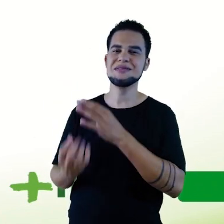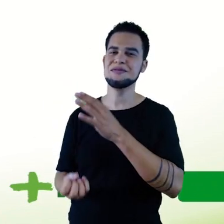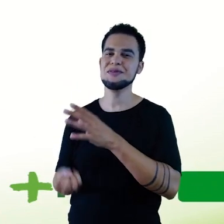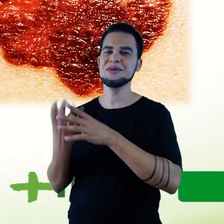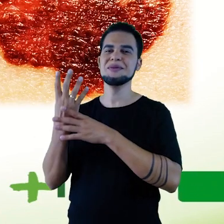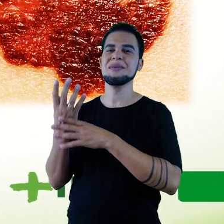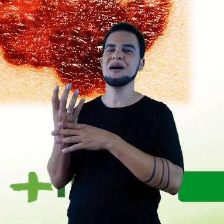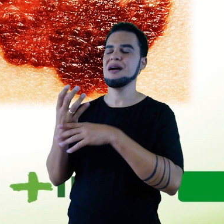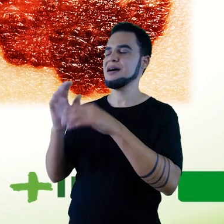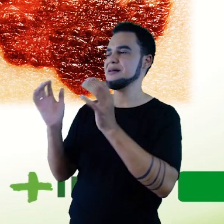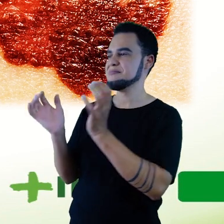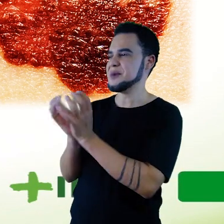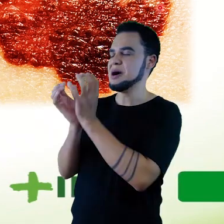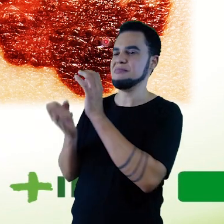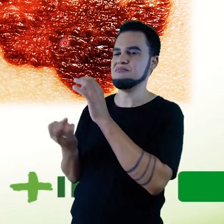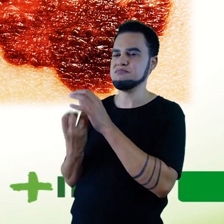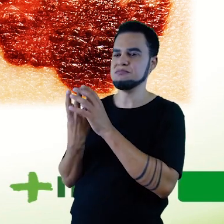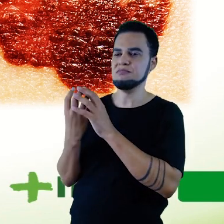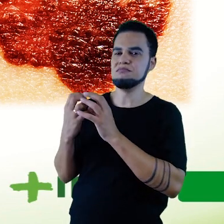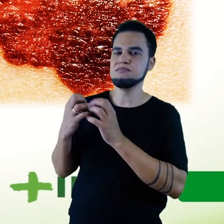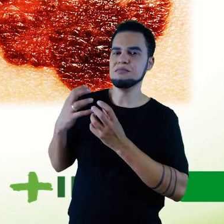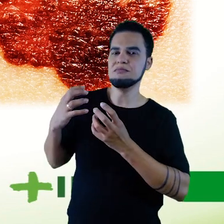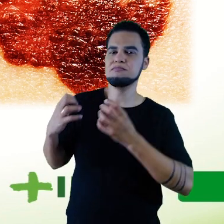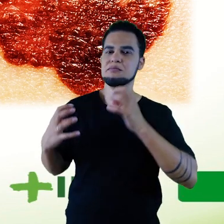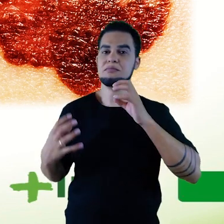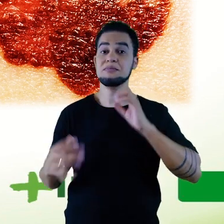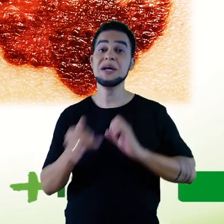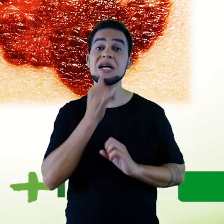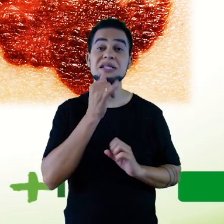formar nódulos. Exemplo, câncer de pele.